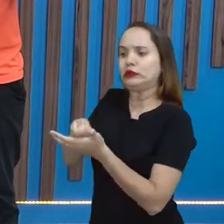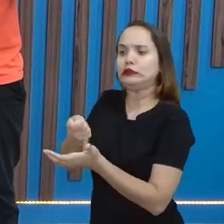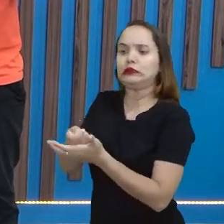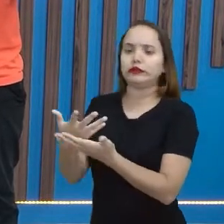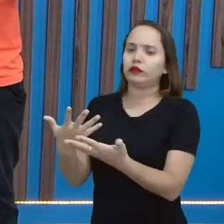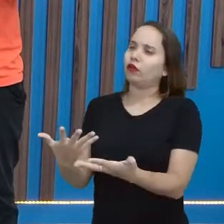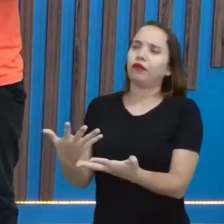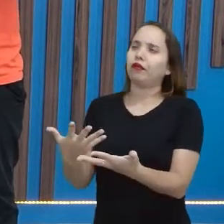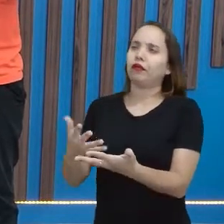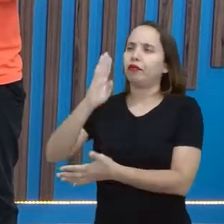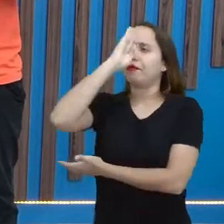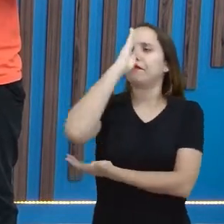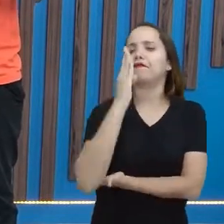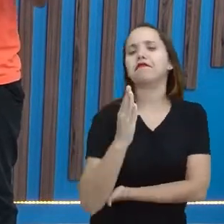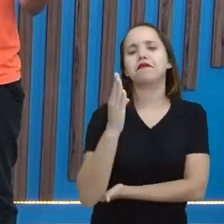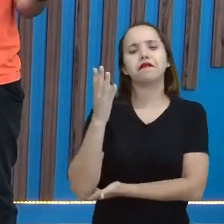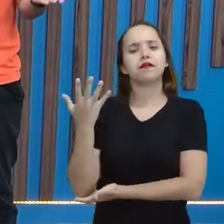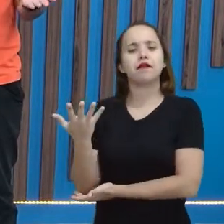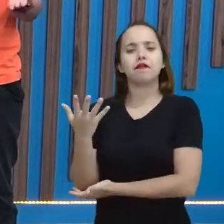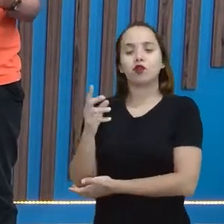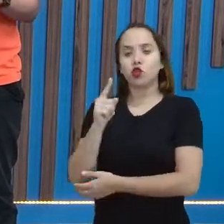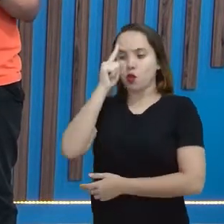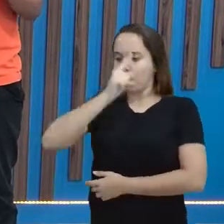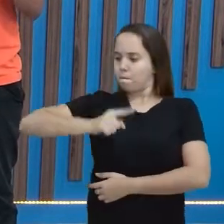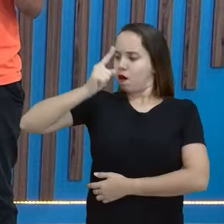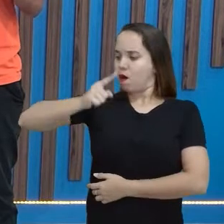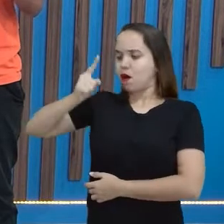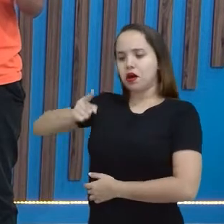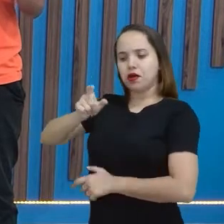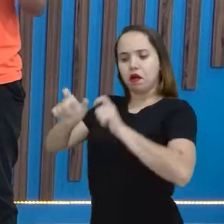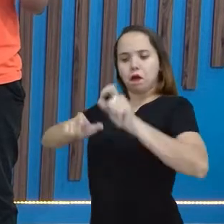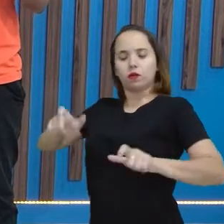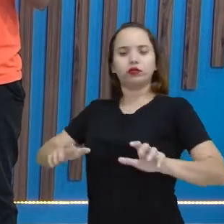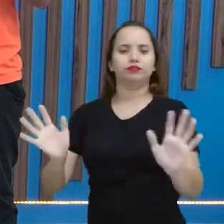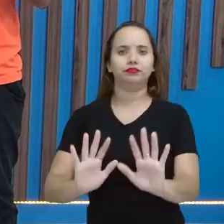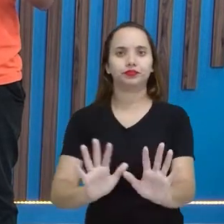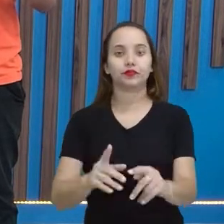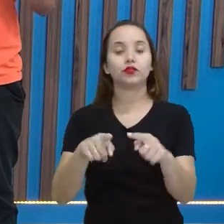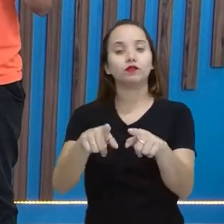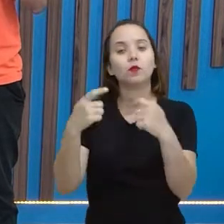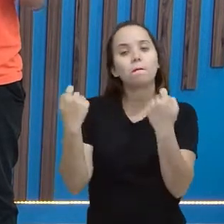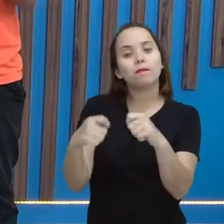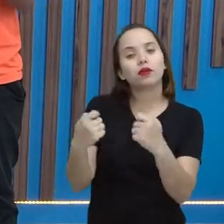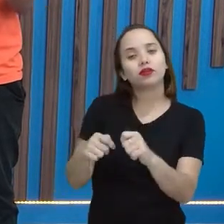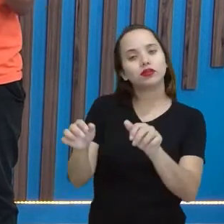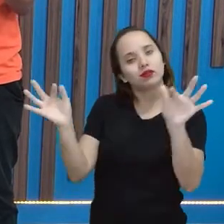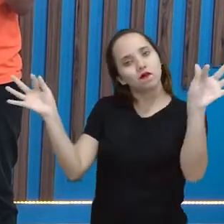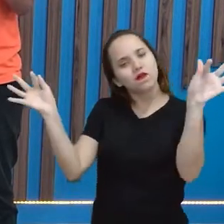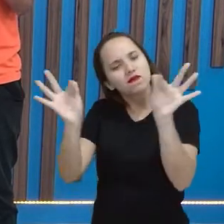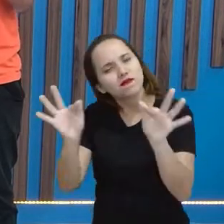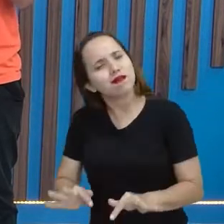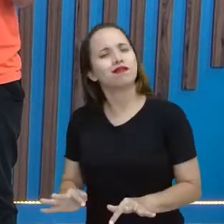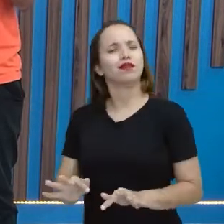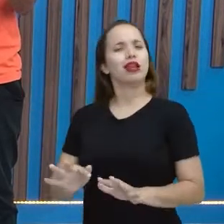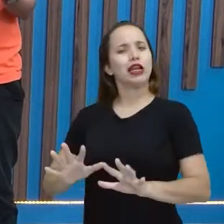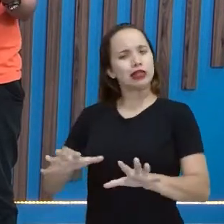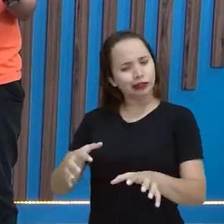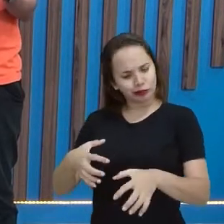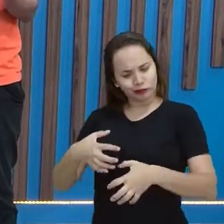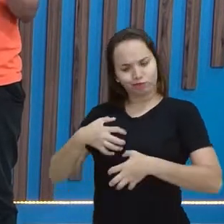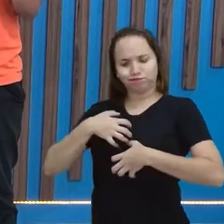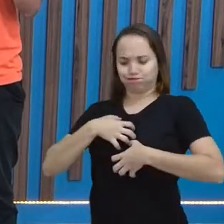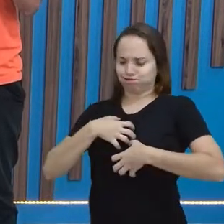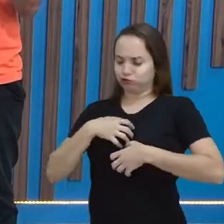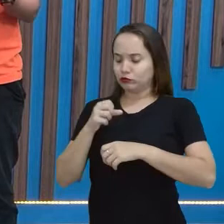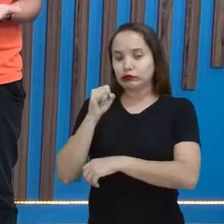direta e autoritária. Então, você tem que estar feliz consigo e, se quiser